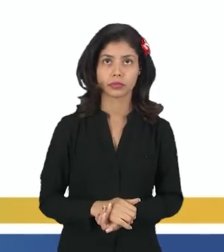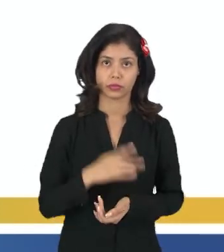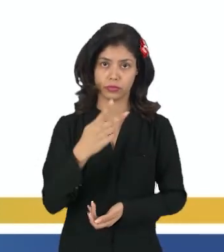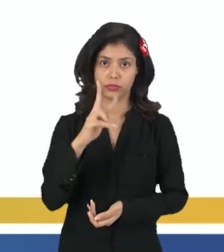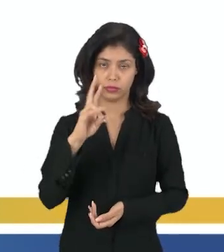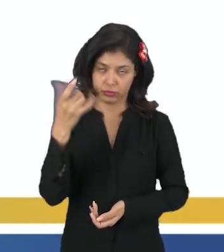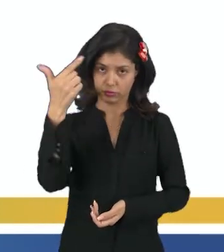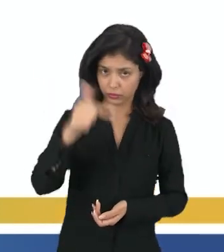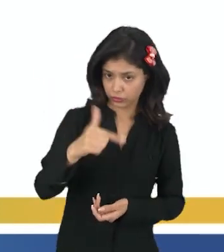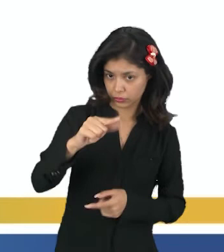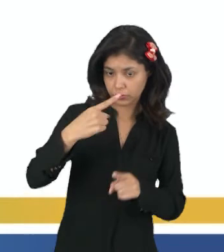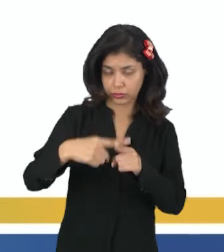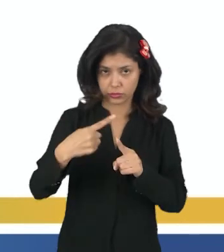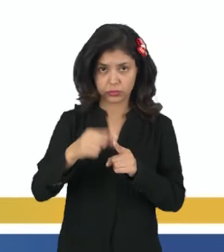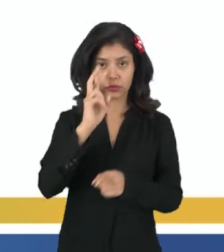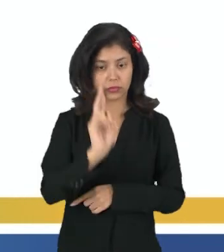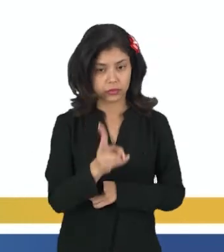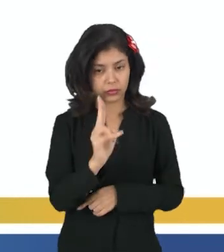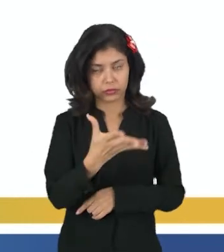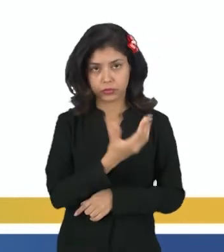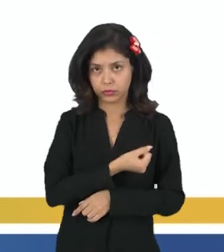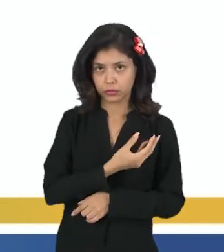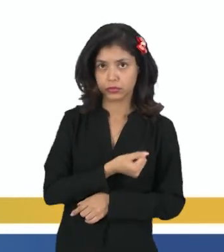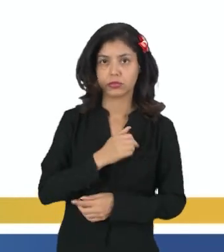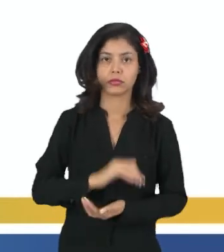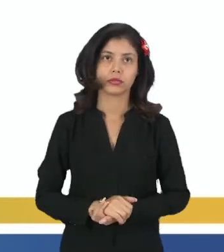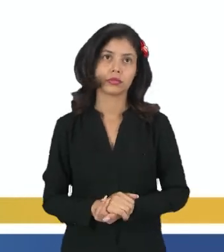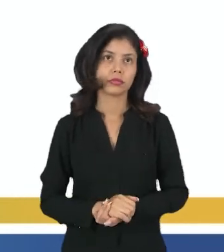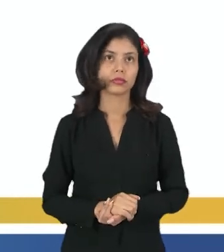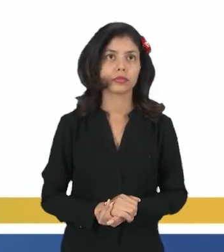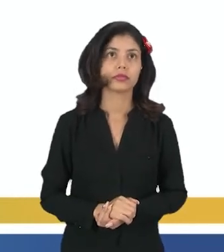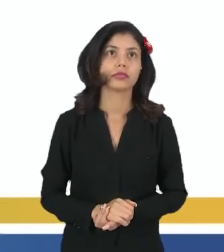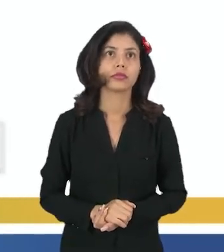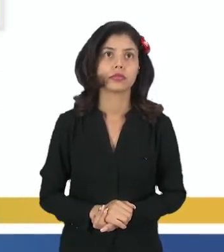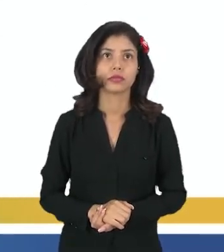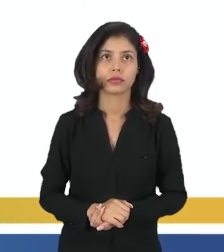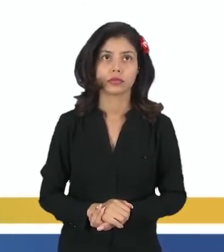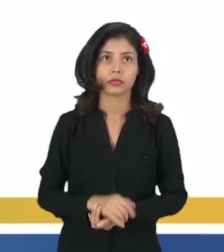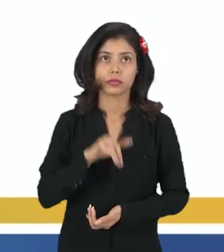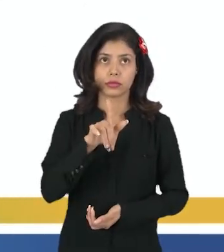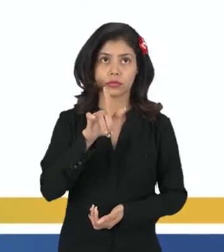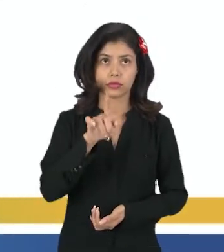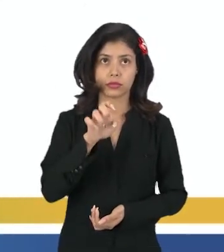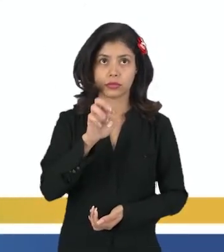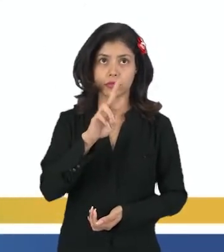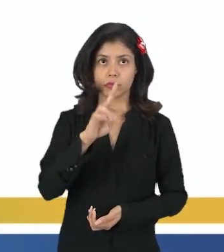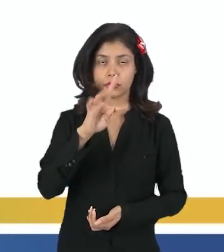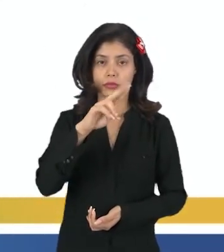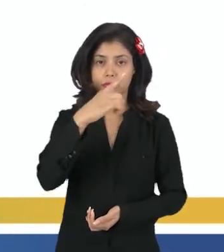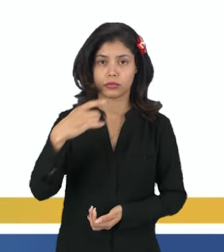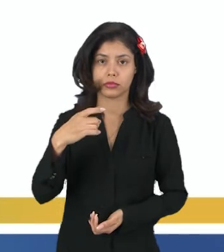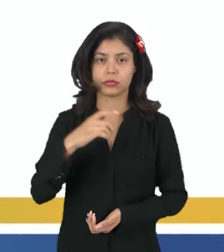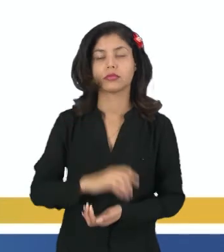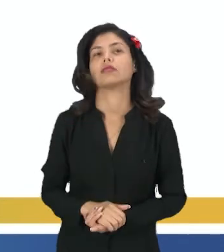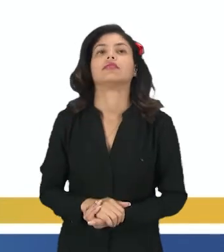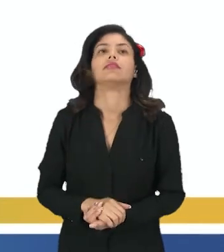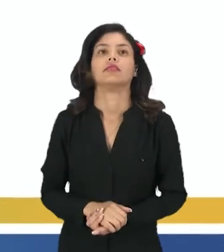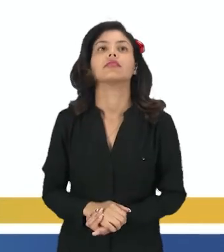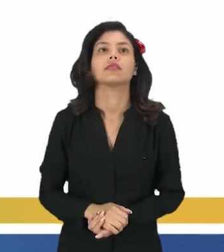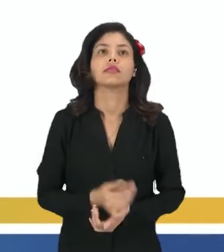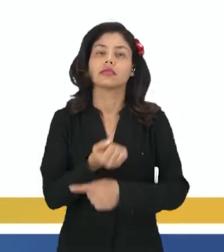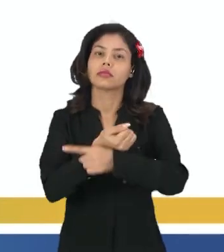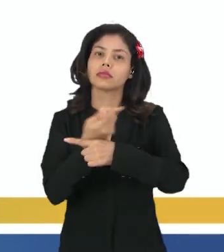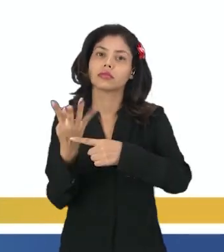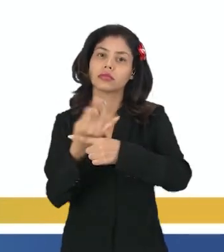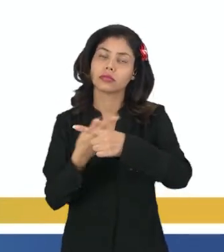periódica porque repete sempre o mesmo trecho não esqueça disso tá bom então a parte principal de hoje é a função